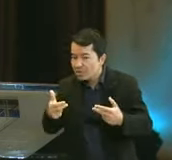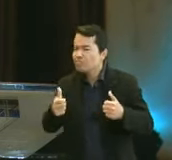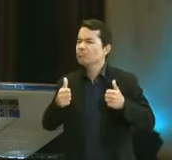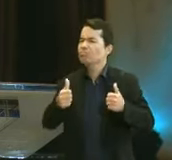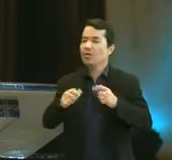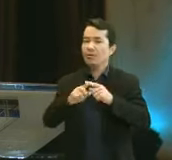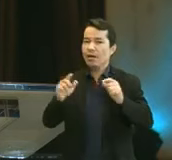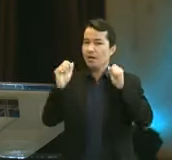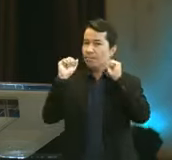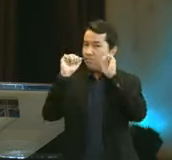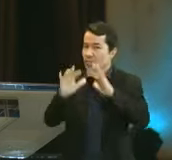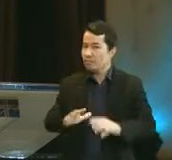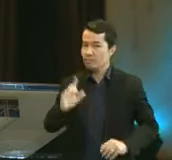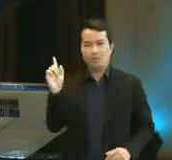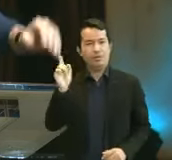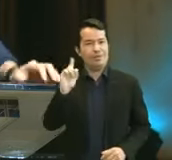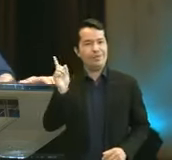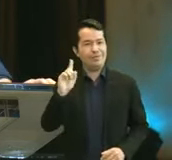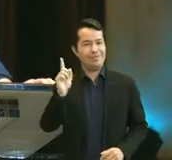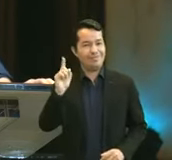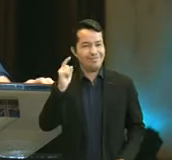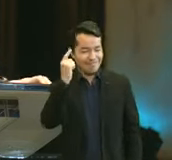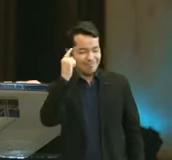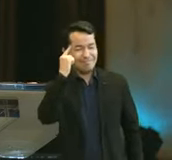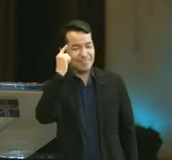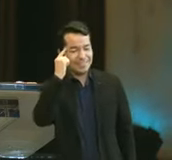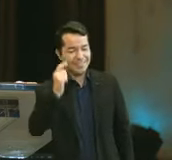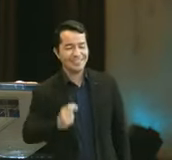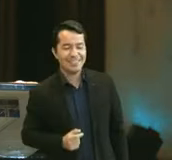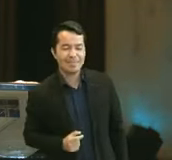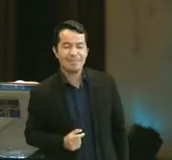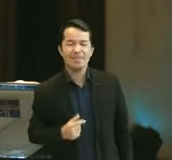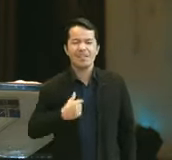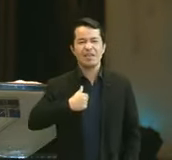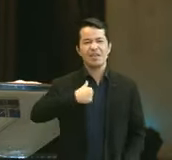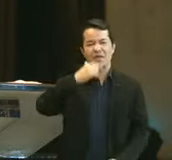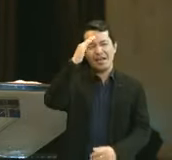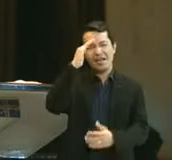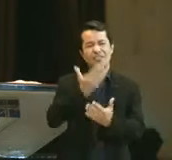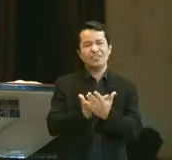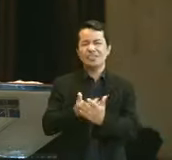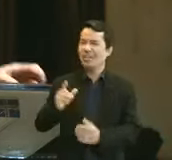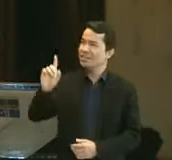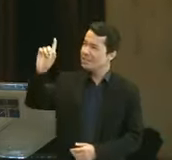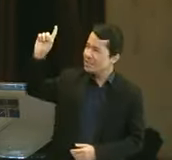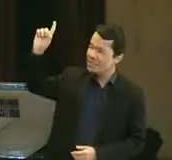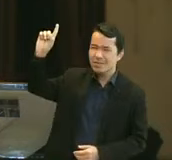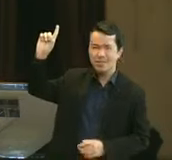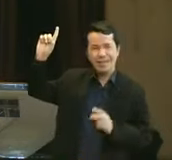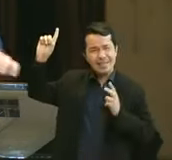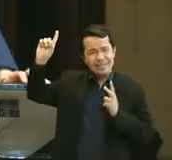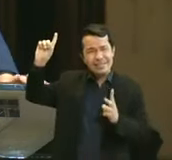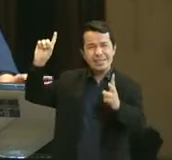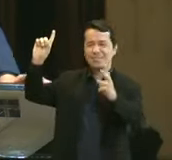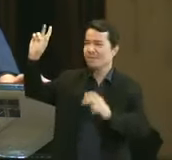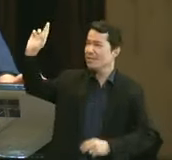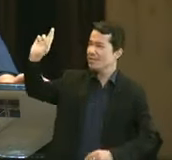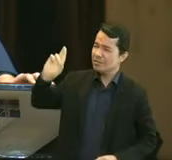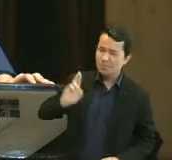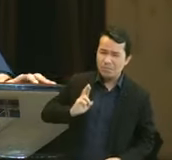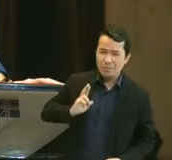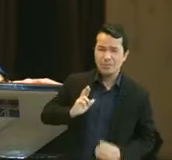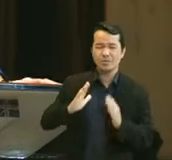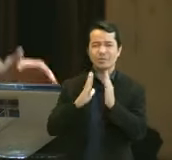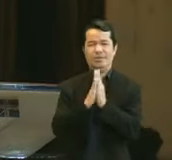Quantos creem assim? Eu creio que Deus responde orações. Talvez uma oração tenha mudado a